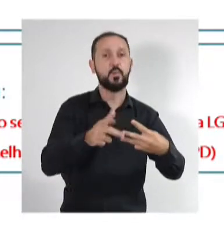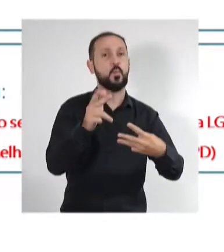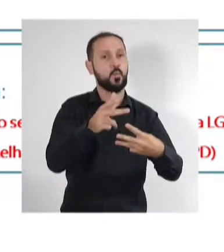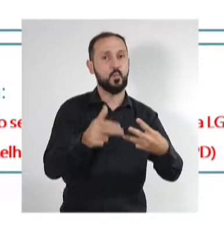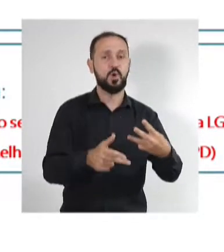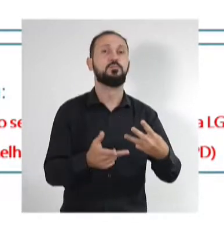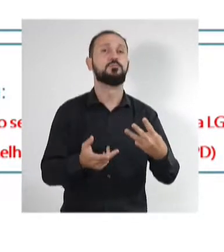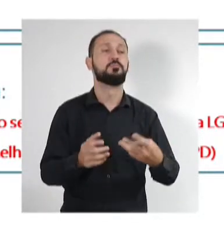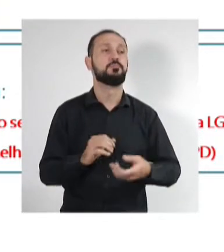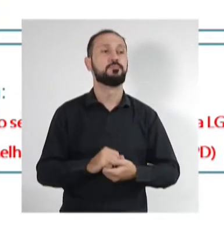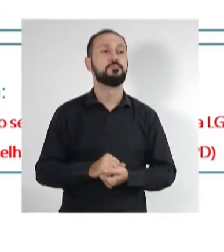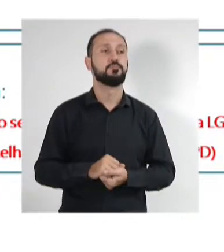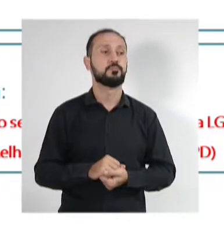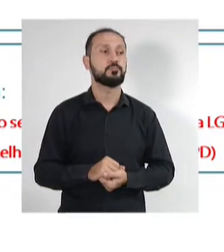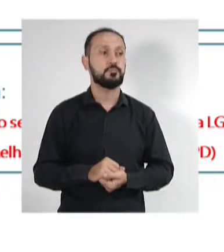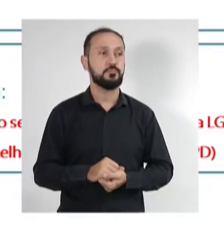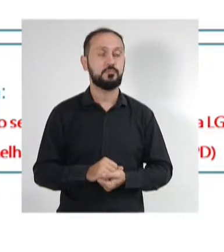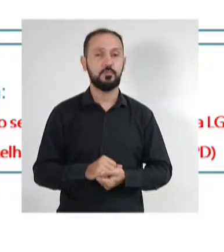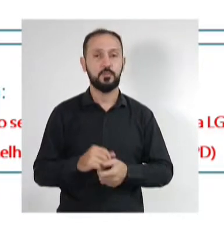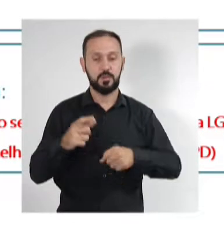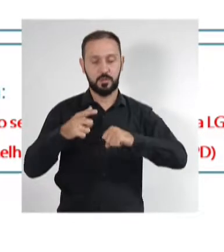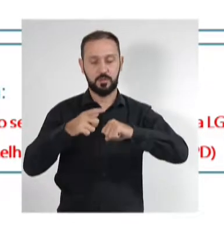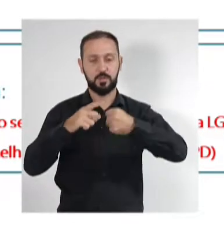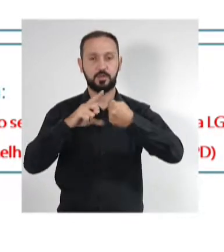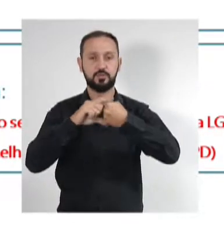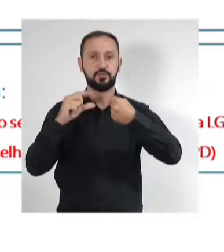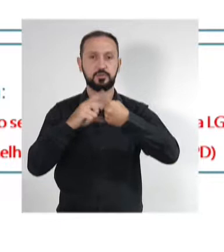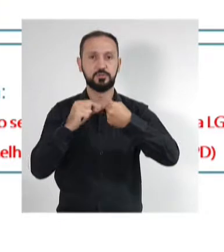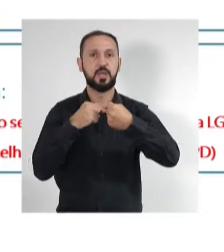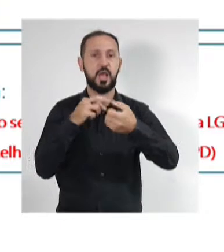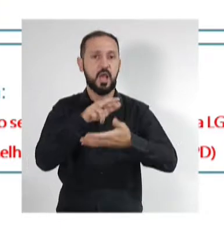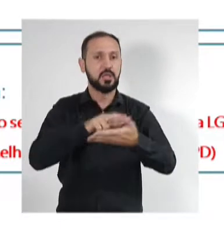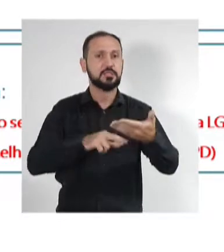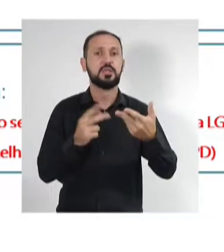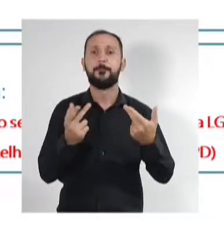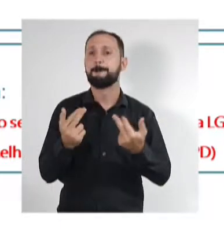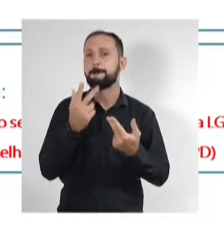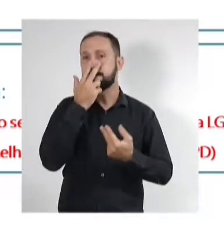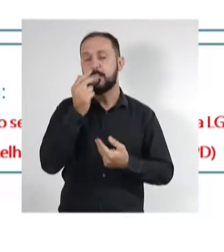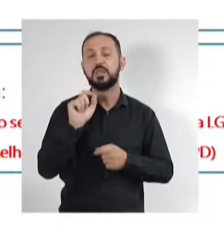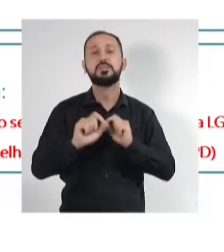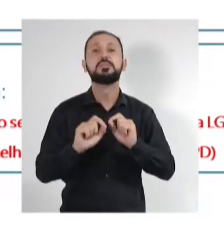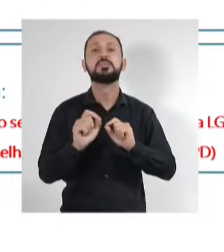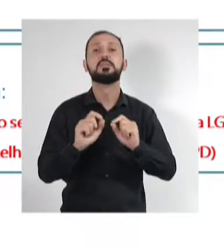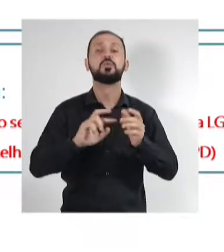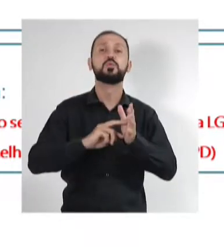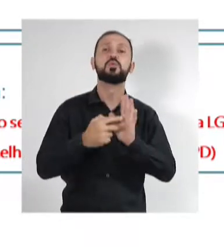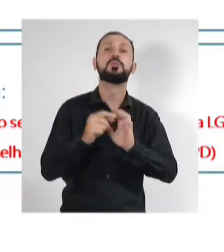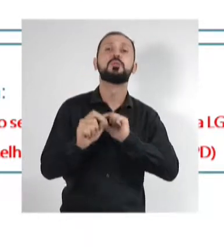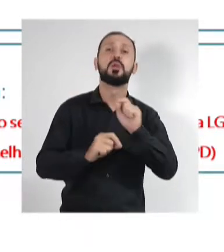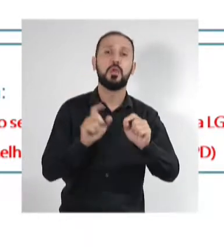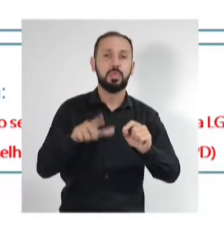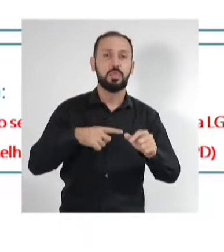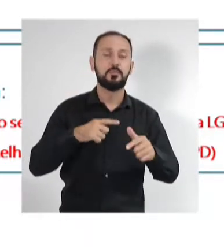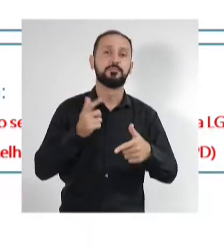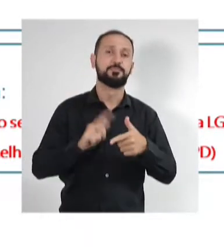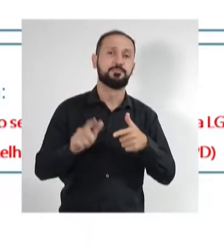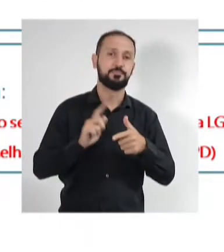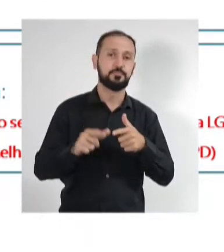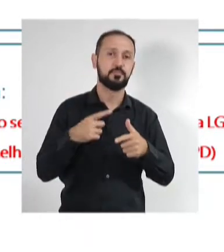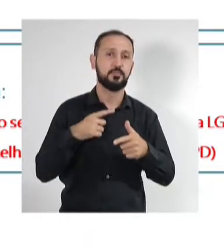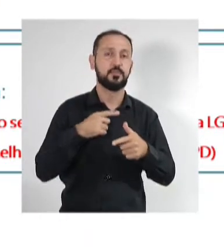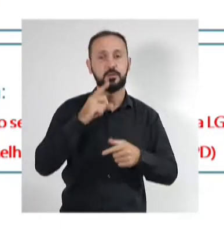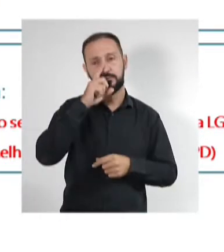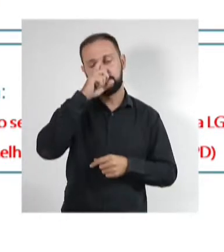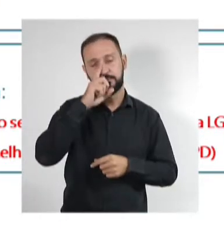PL. Novamente, ali, artigo 3º, artigo 3º, a redação é muito parecida, o que não significa que não há um problema. Existe, sim, um